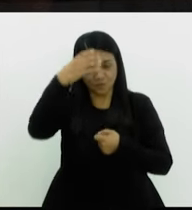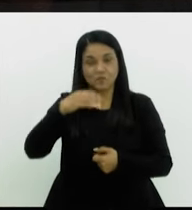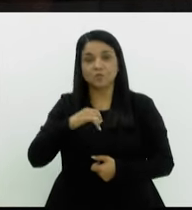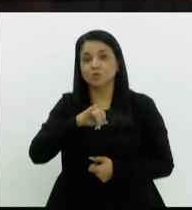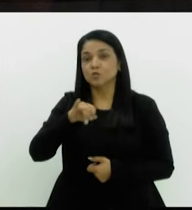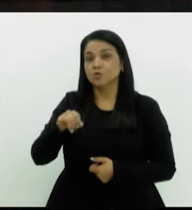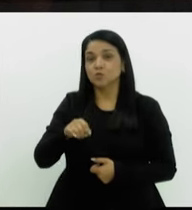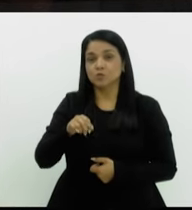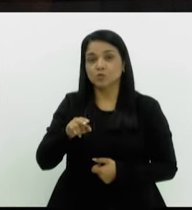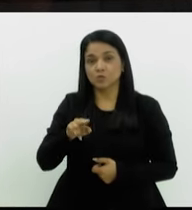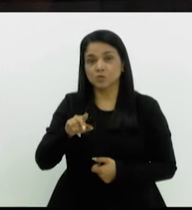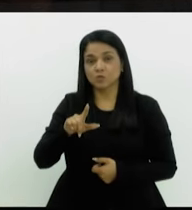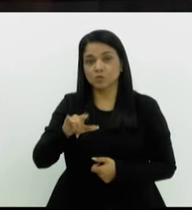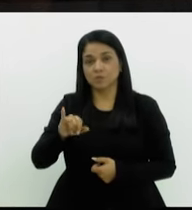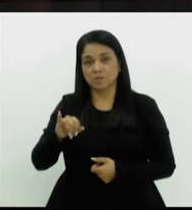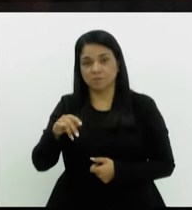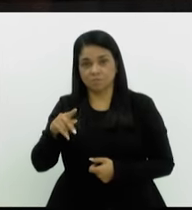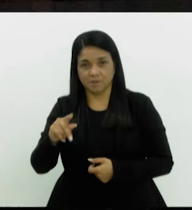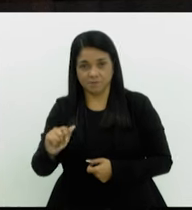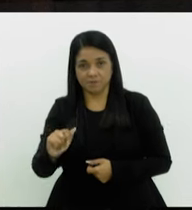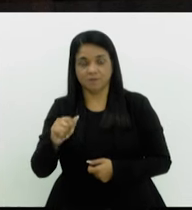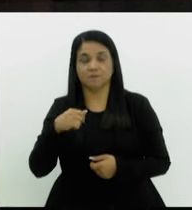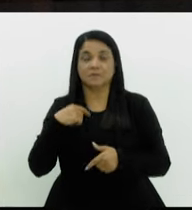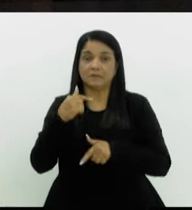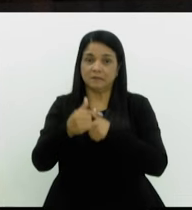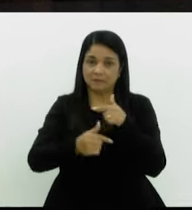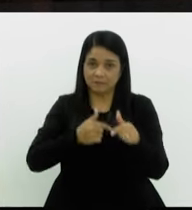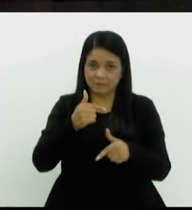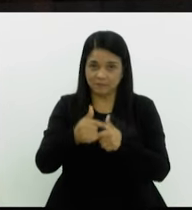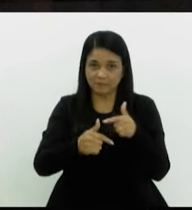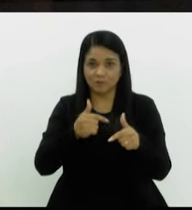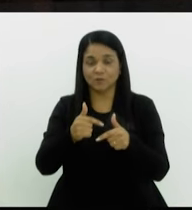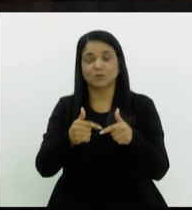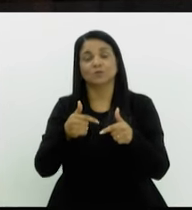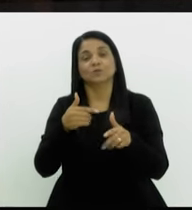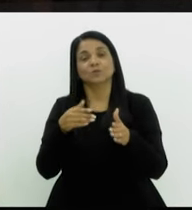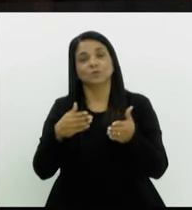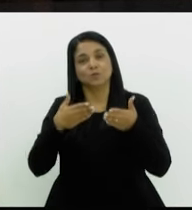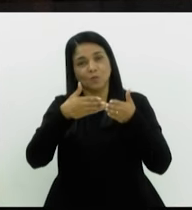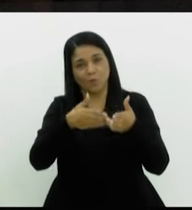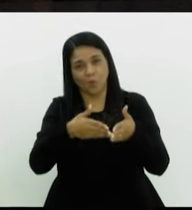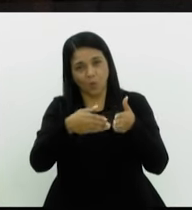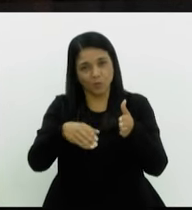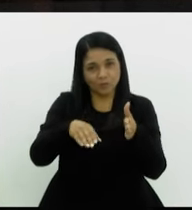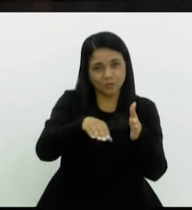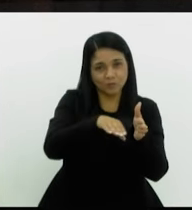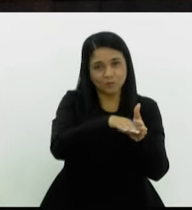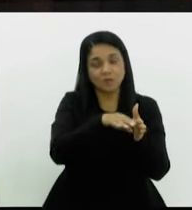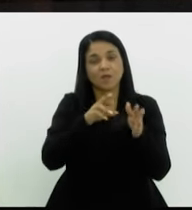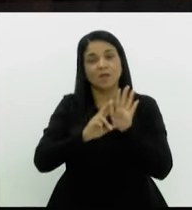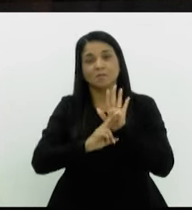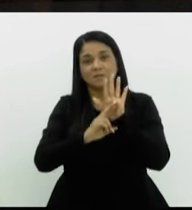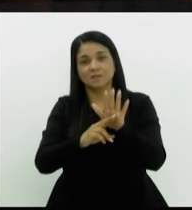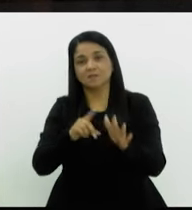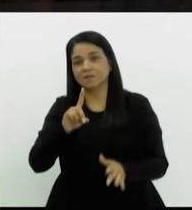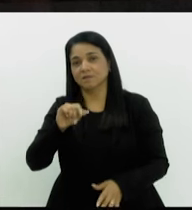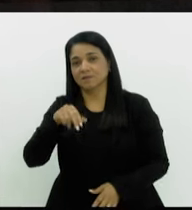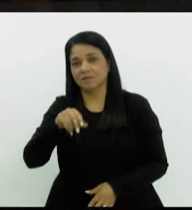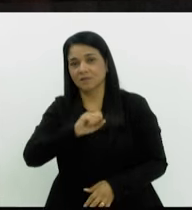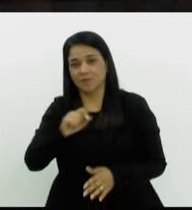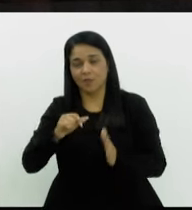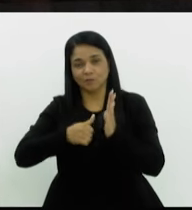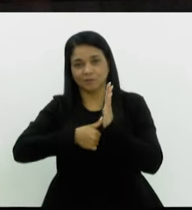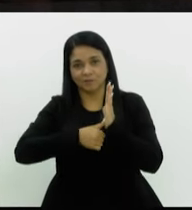é trabalhador também do Porto, e o representante Daniel, que é do Sindicato da